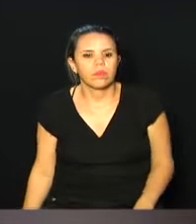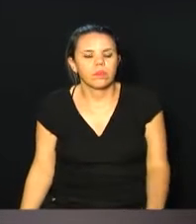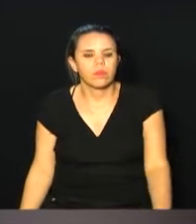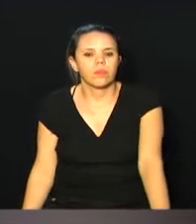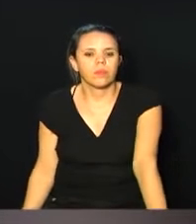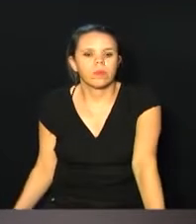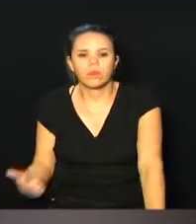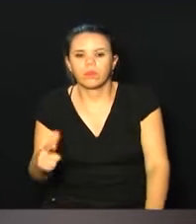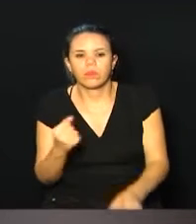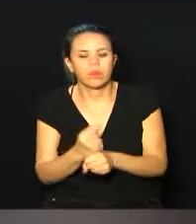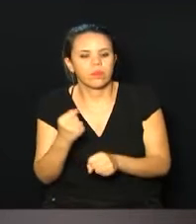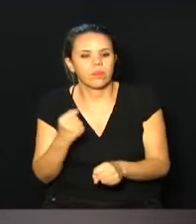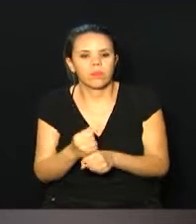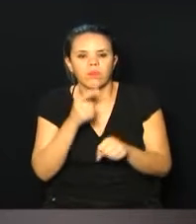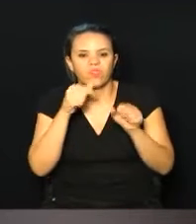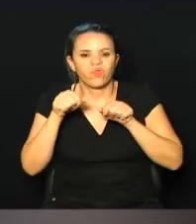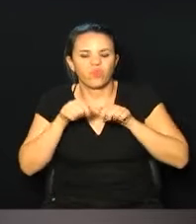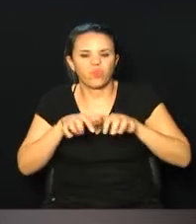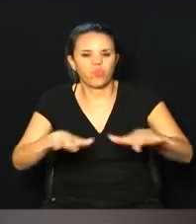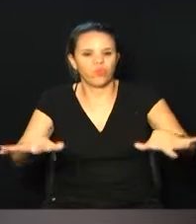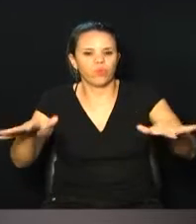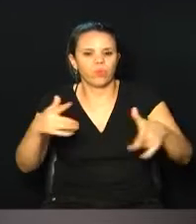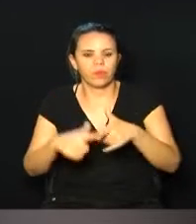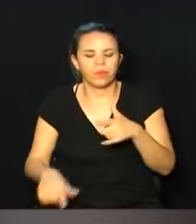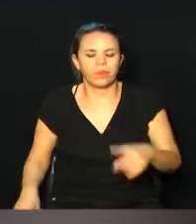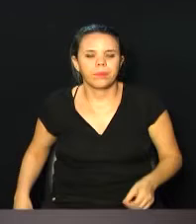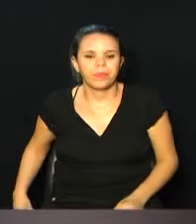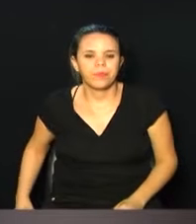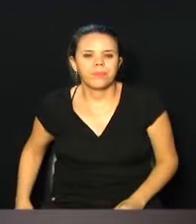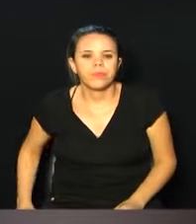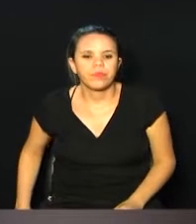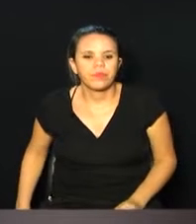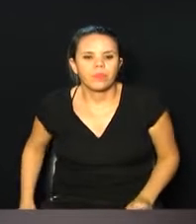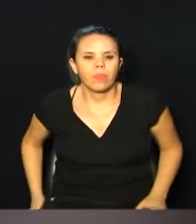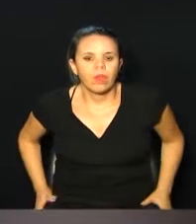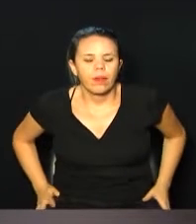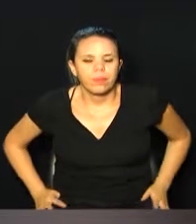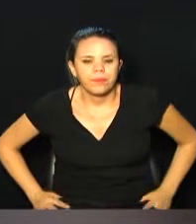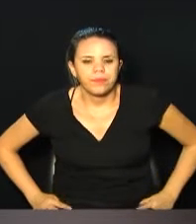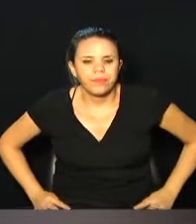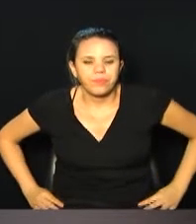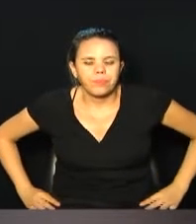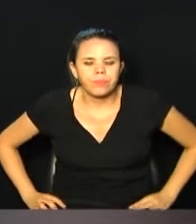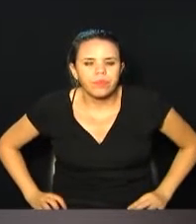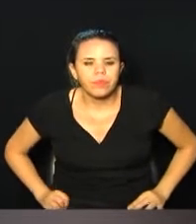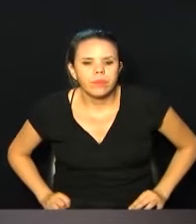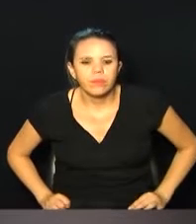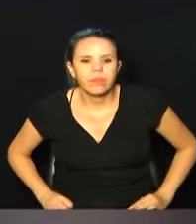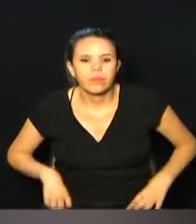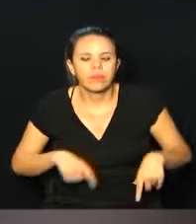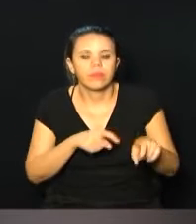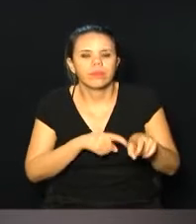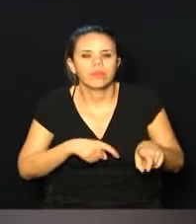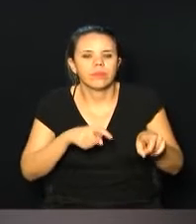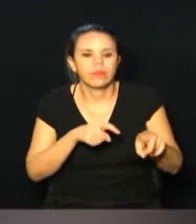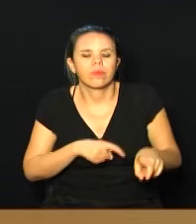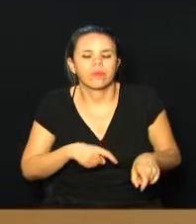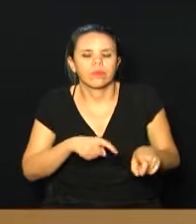tem asfalto, então a chuva também deu bastante problema em relação ali no bairro Chácaras Cruzeiros do